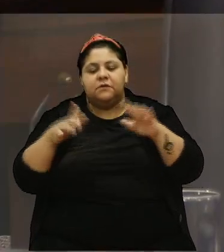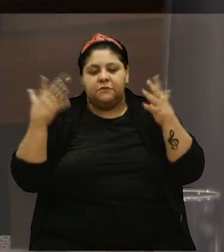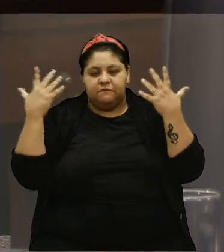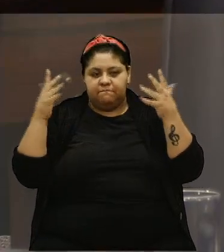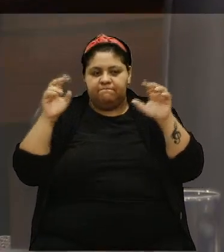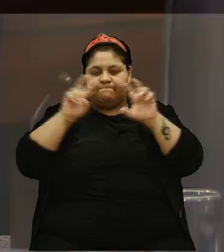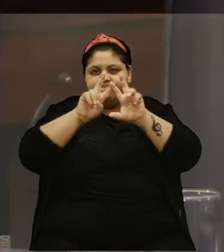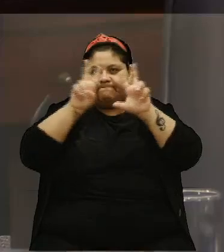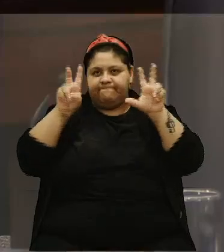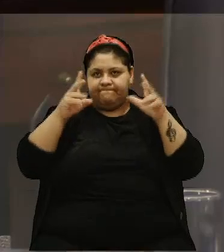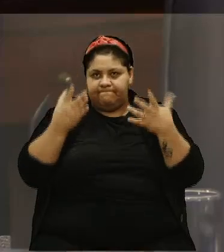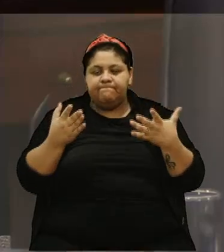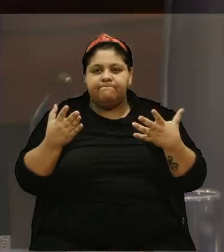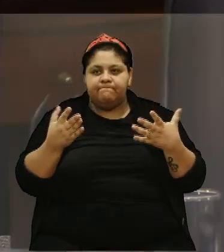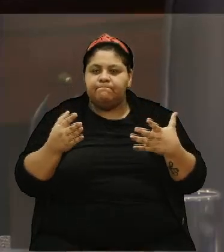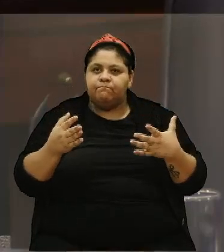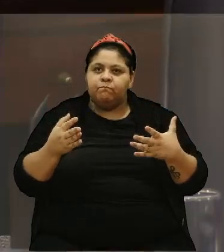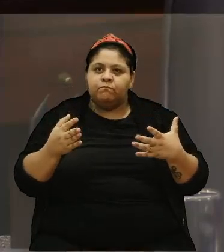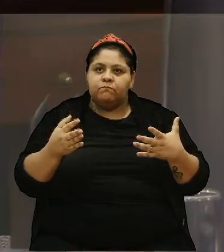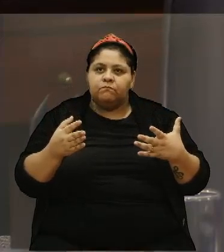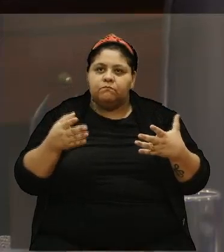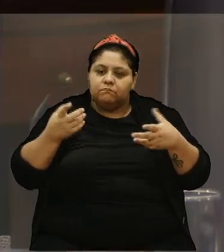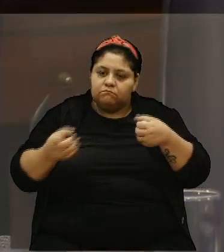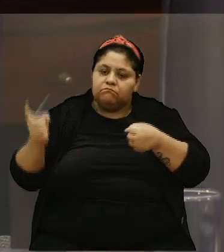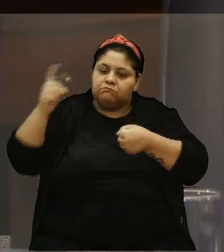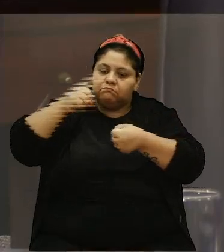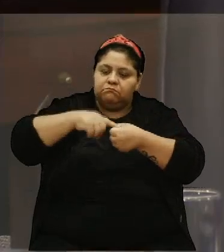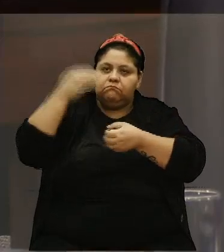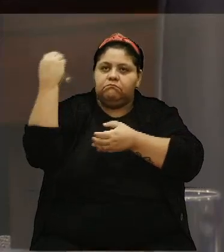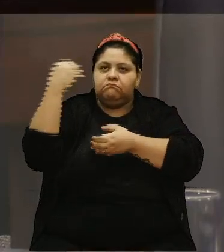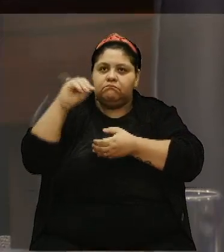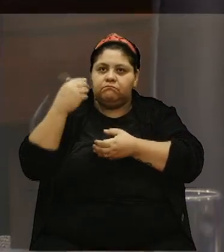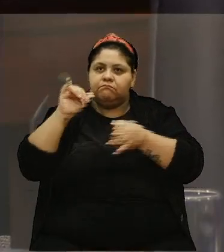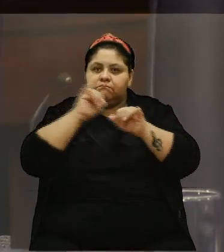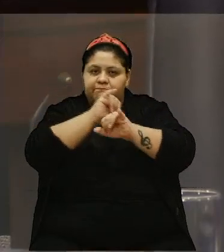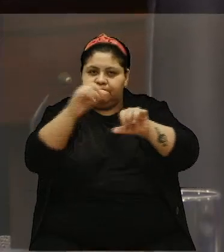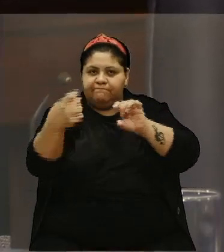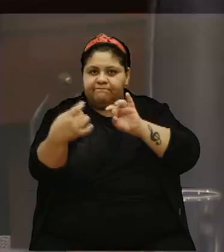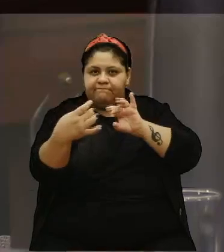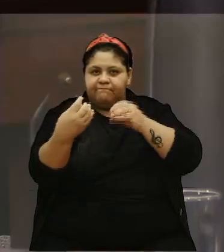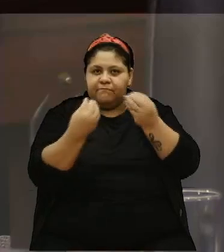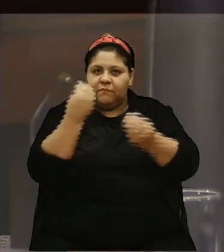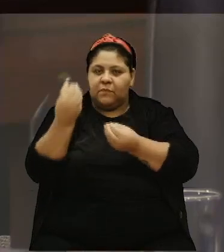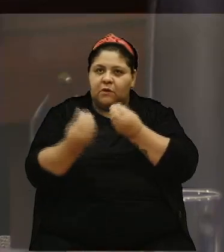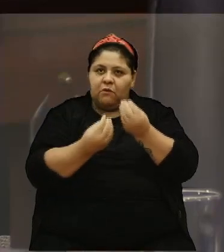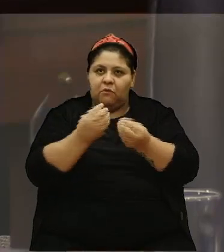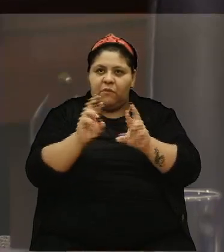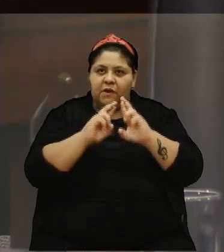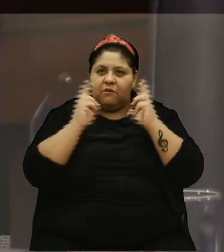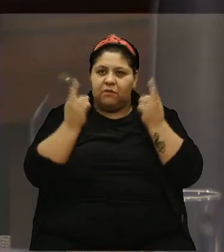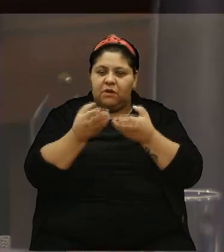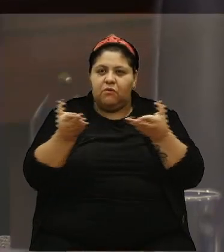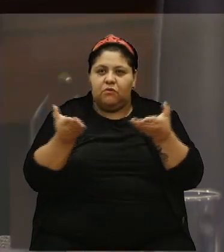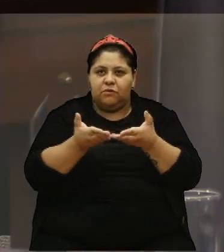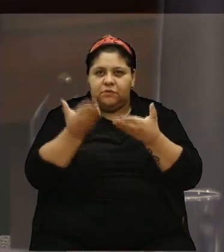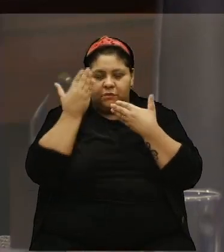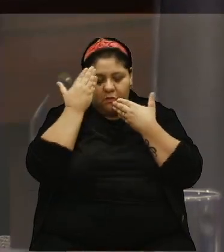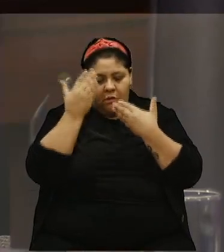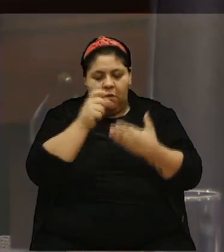tema. E quando retornar de Porto Alegre, eu lhe passo um feedback como foi a reunião no DAIR hoje.